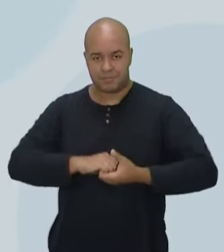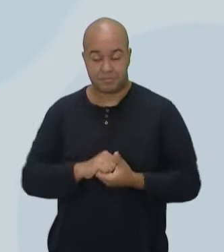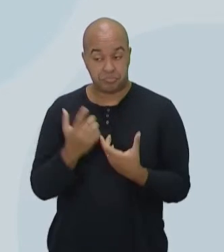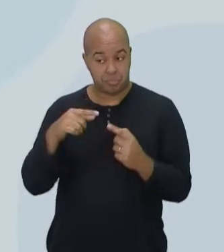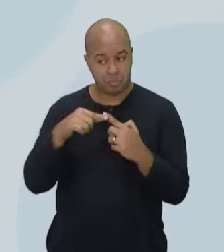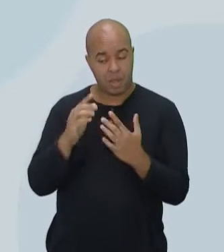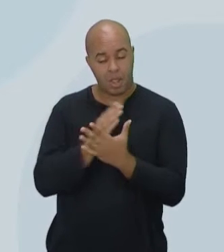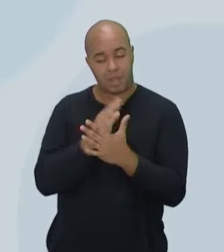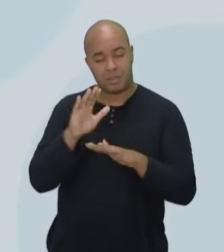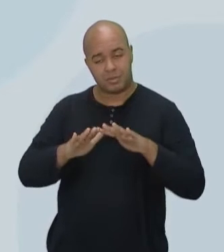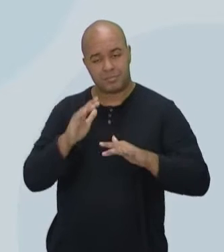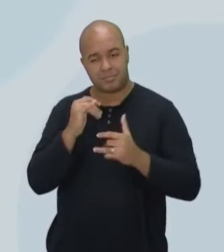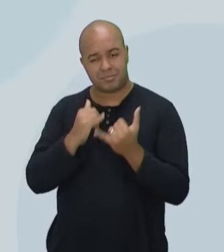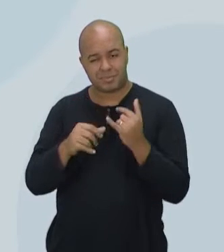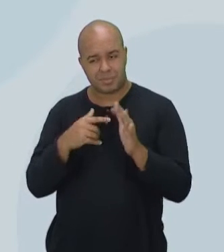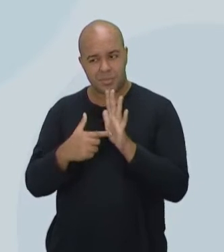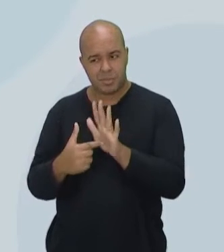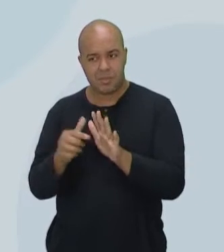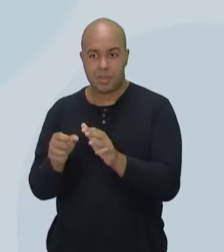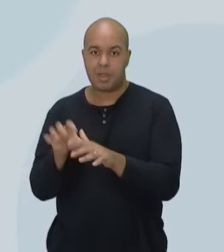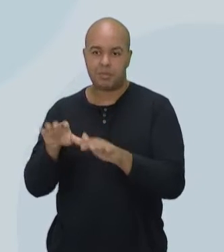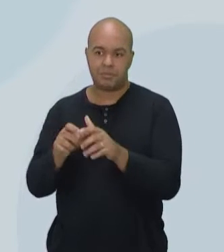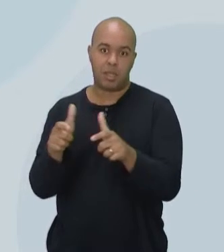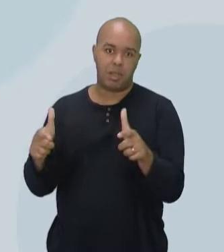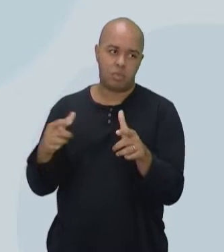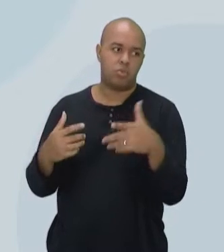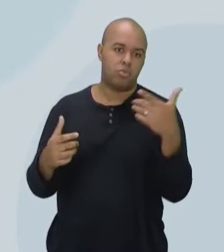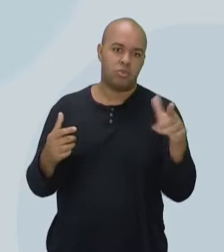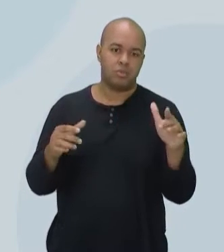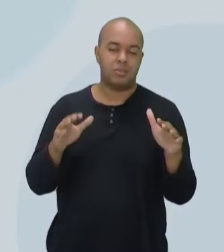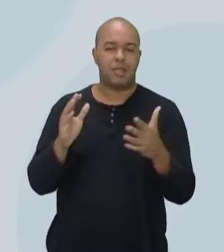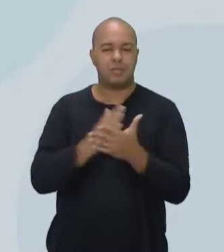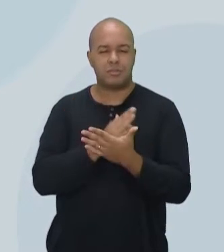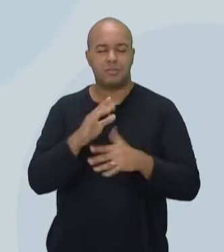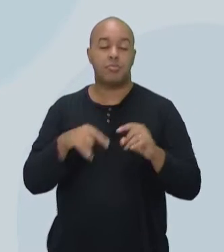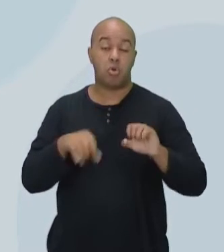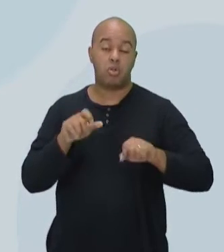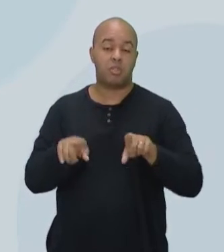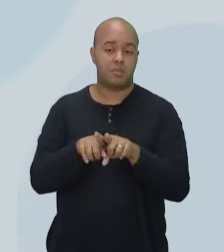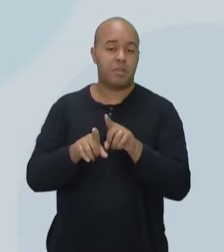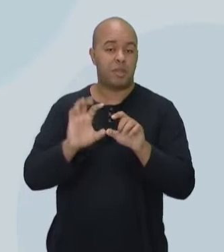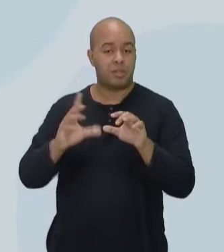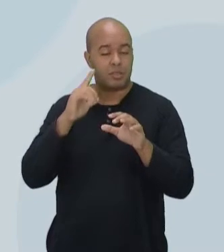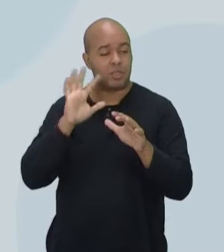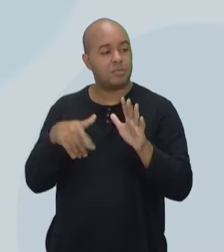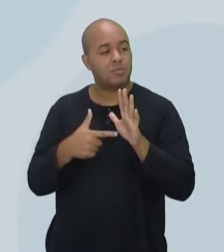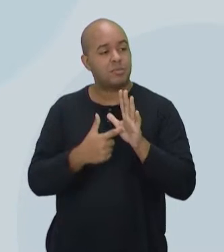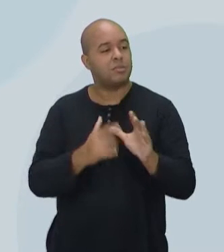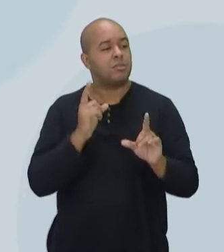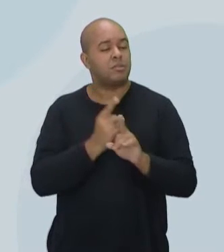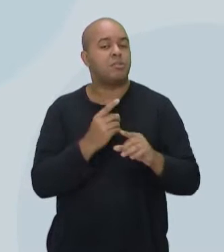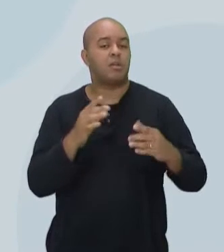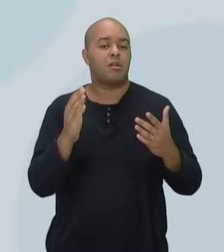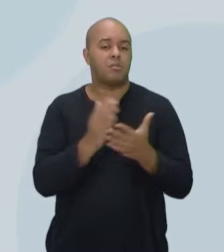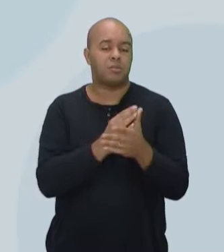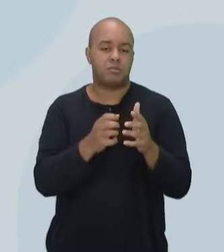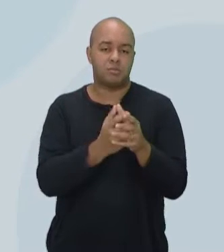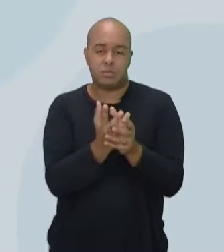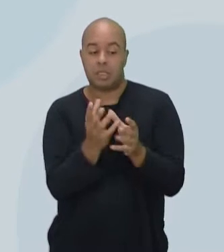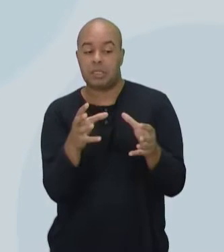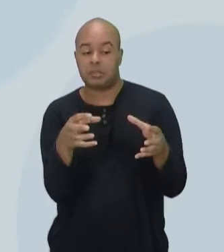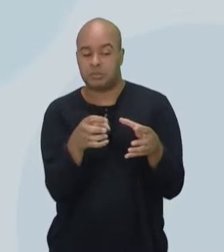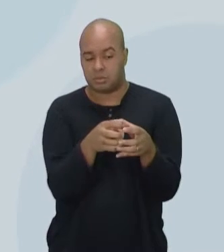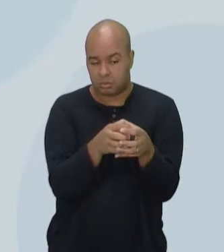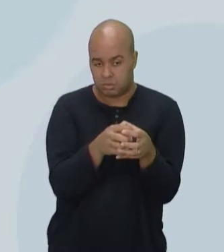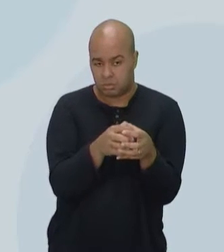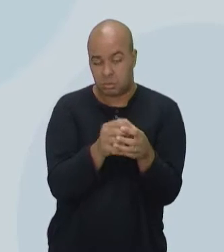É que em alguns casos ele vai se apresentar em uma quantidade maior, em outros casos ele pode se apresentar em uma quantidade menor.